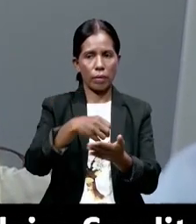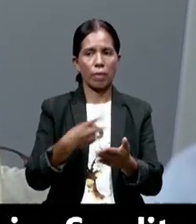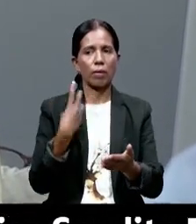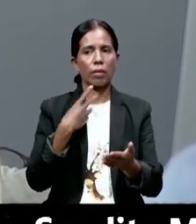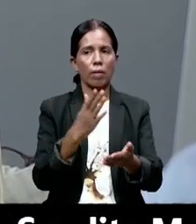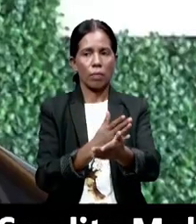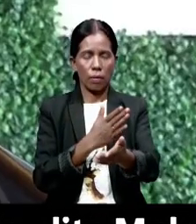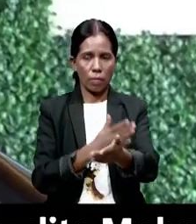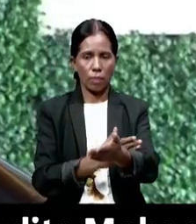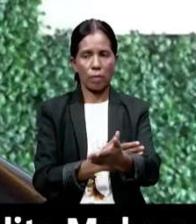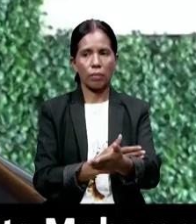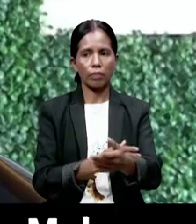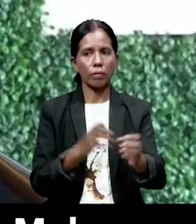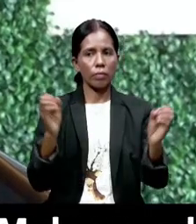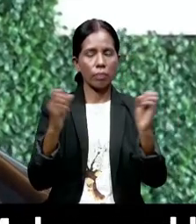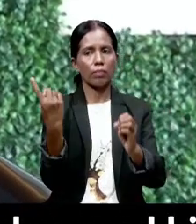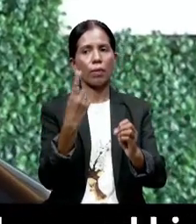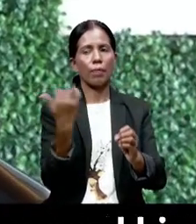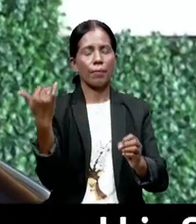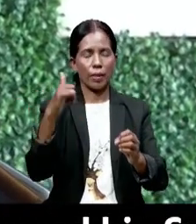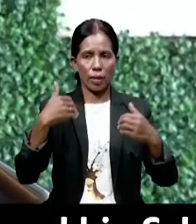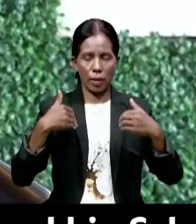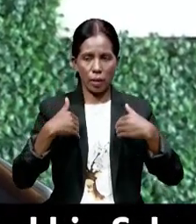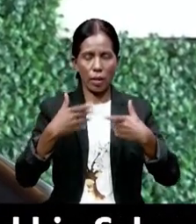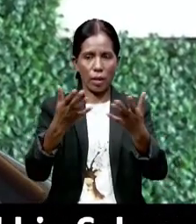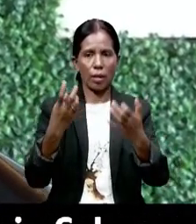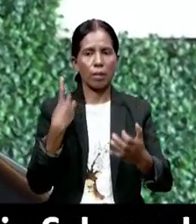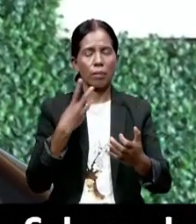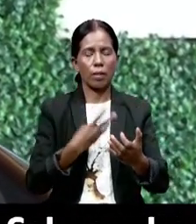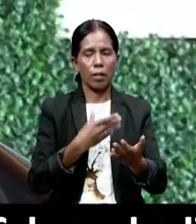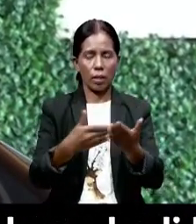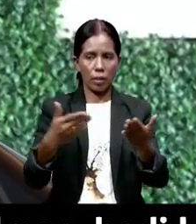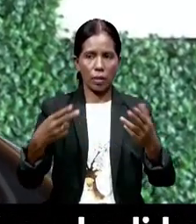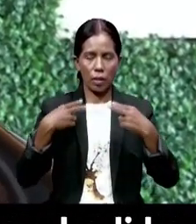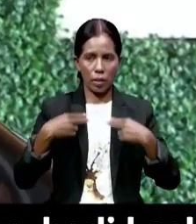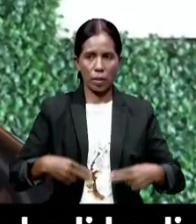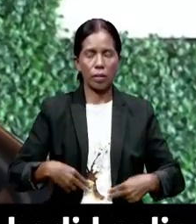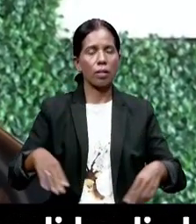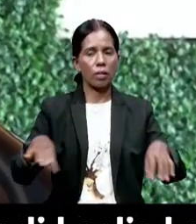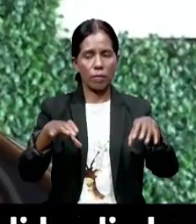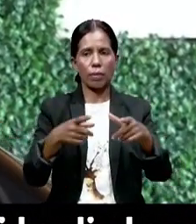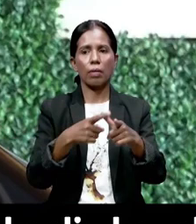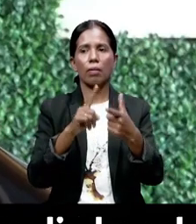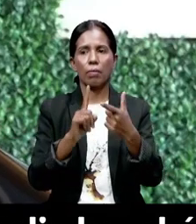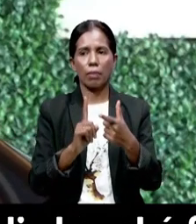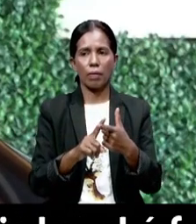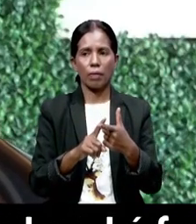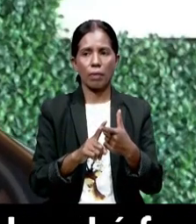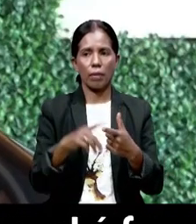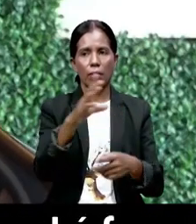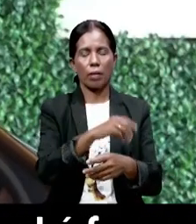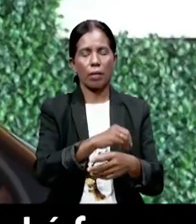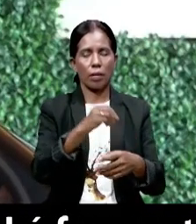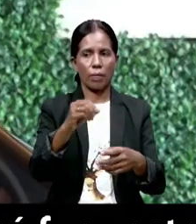o setor balu, a laos de sira e interesse para itania recurso humano em termos de trabalhador, labor mobility,